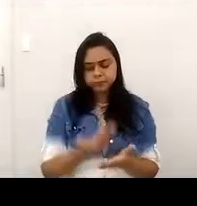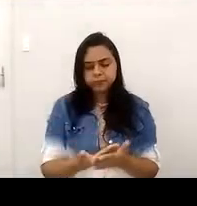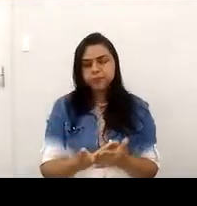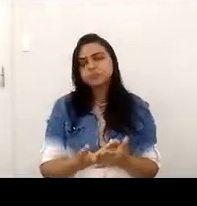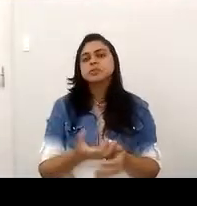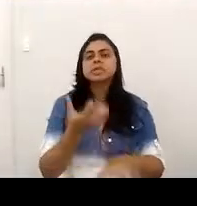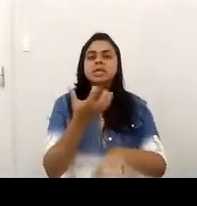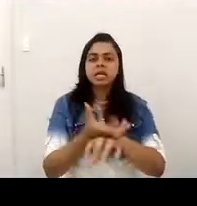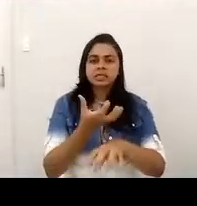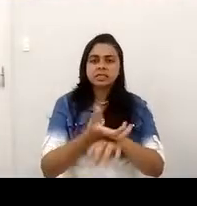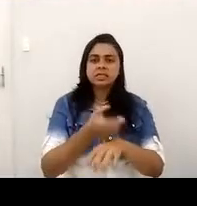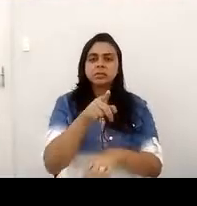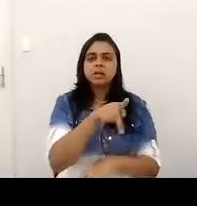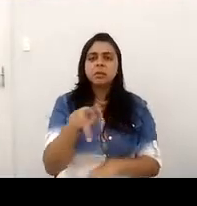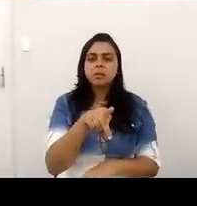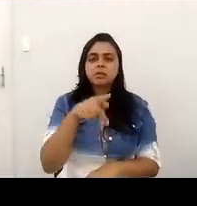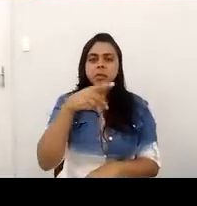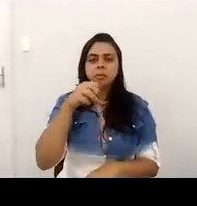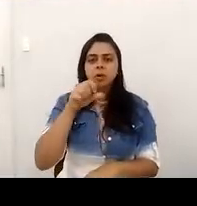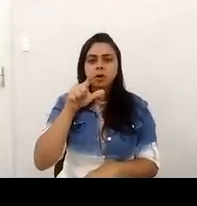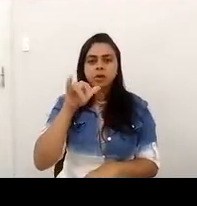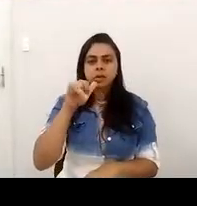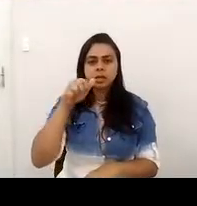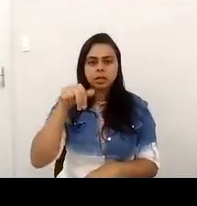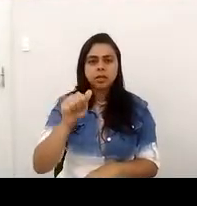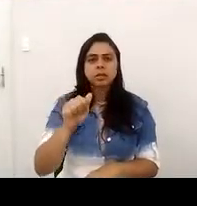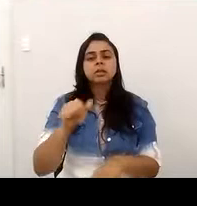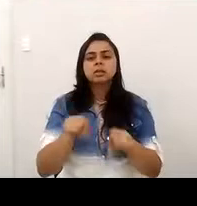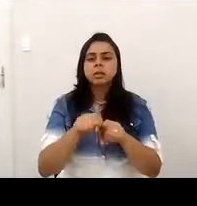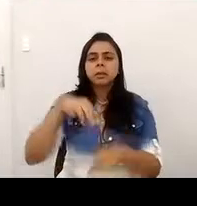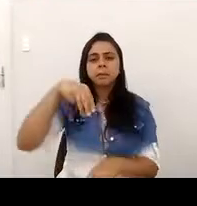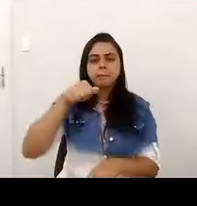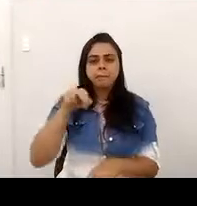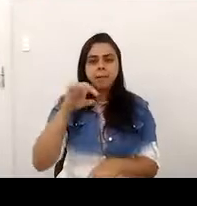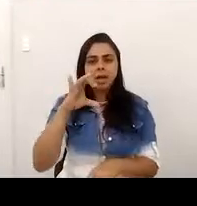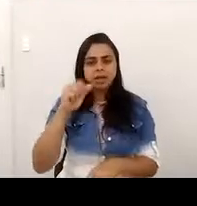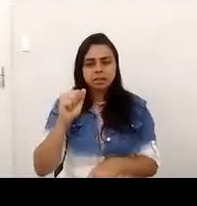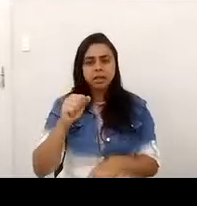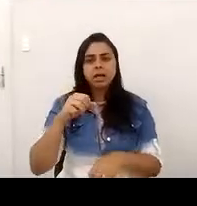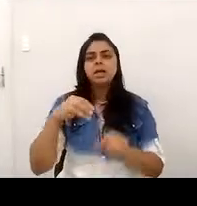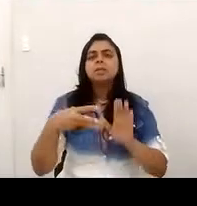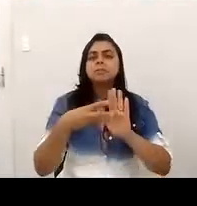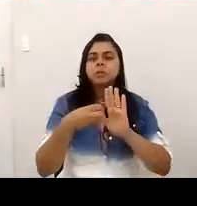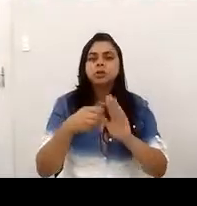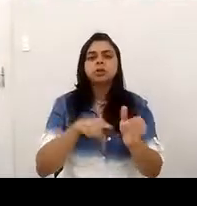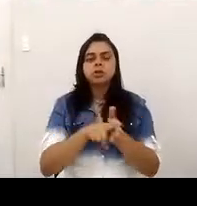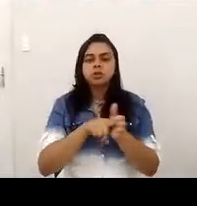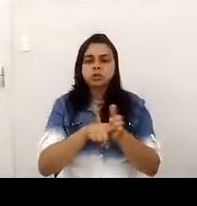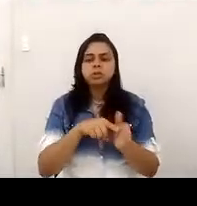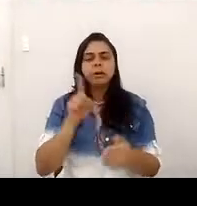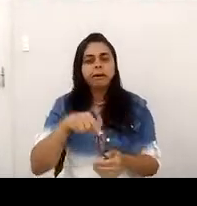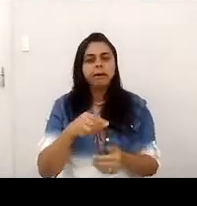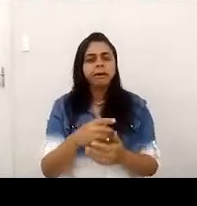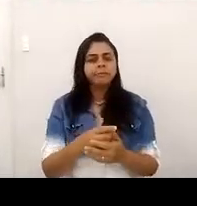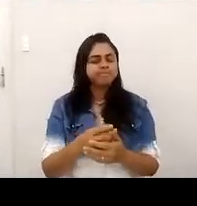professora Poliana e da Márcia, na metodologia da pesquisa, elas foram assim, sabe, é